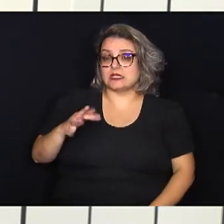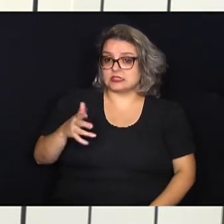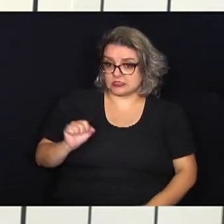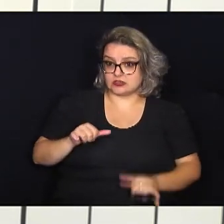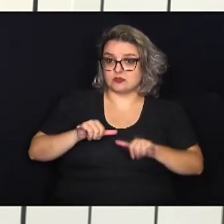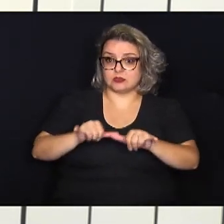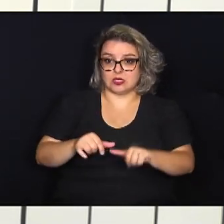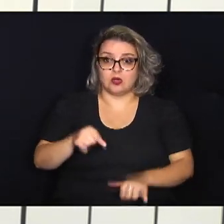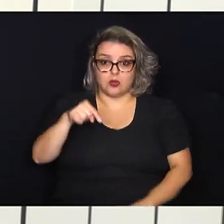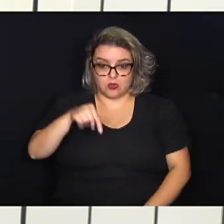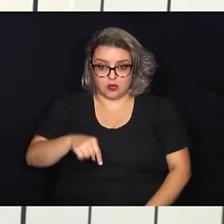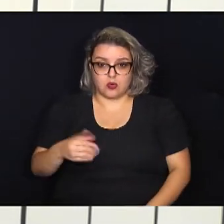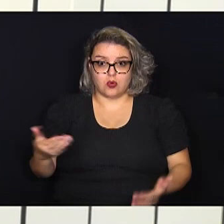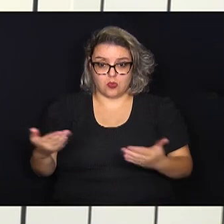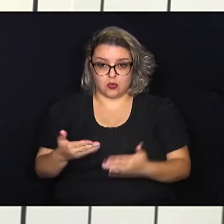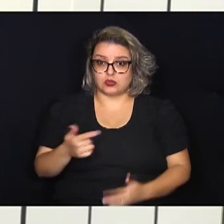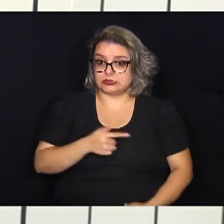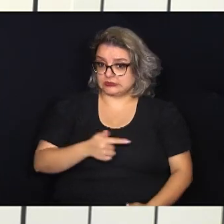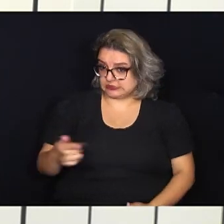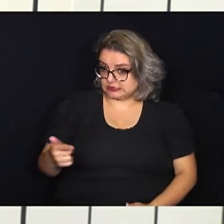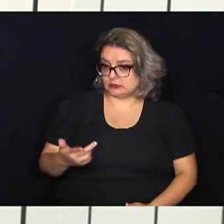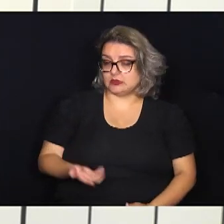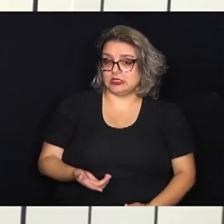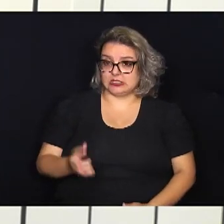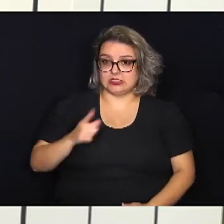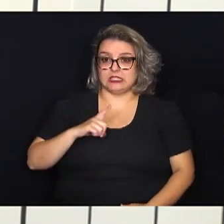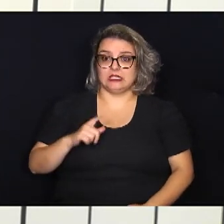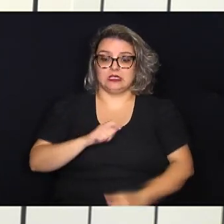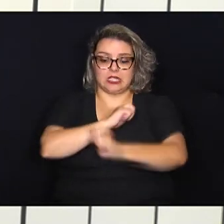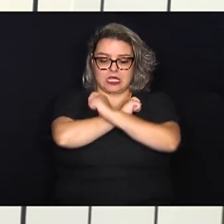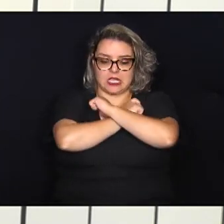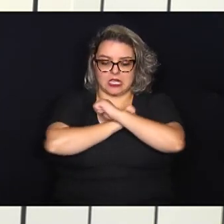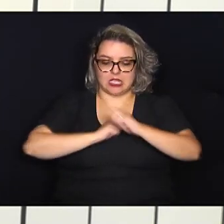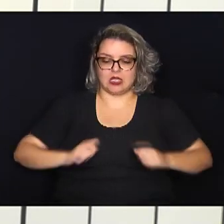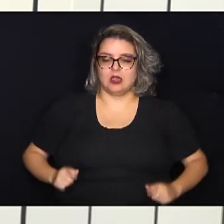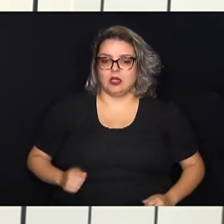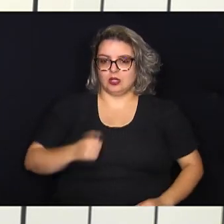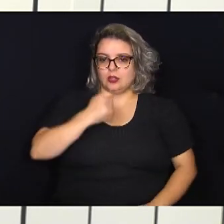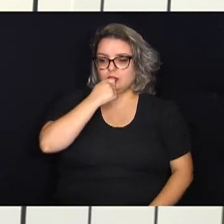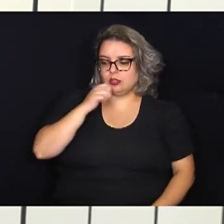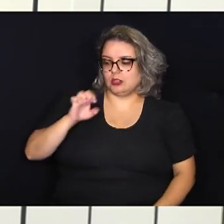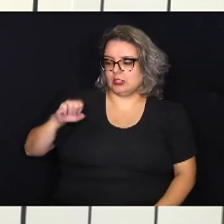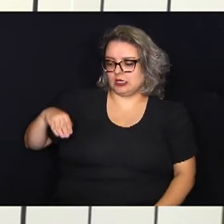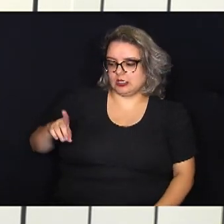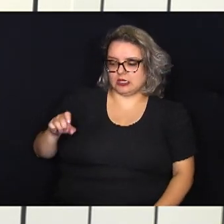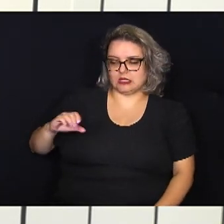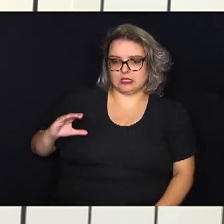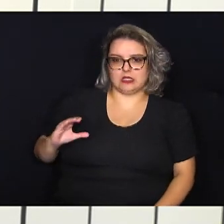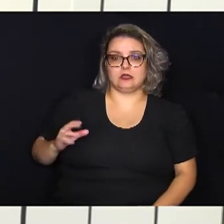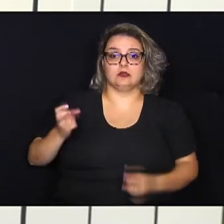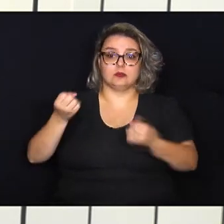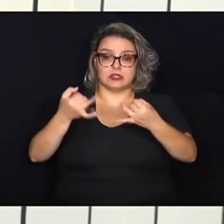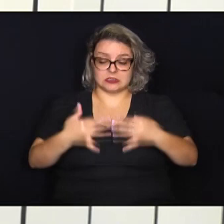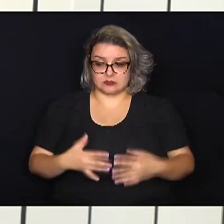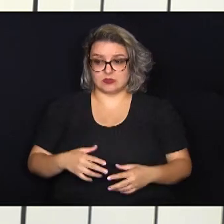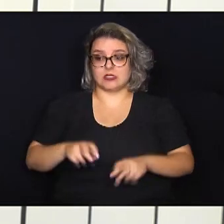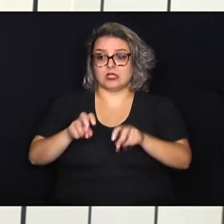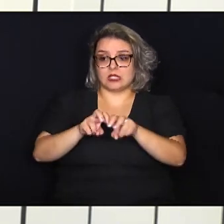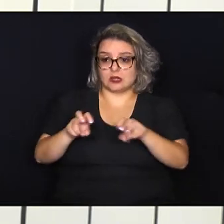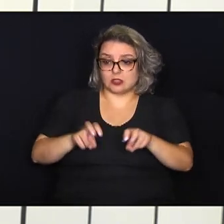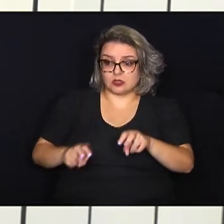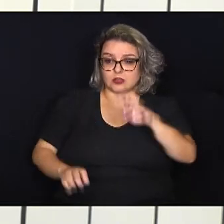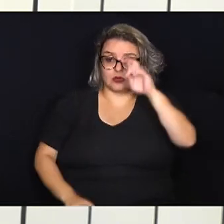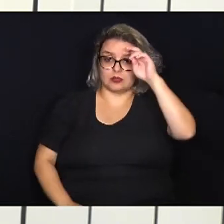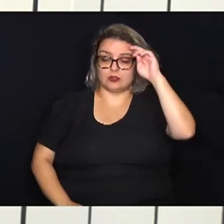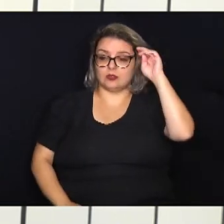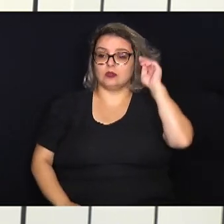essa semana, nós temos ali agentes da ENDEC justamente para orientar aí os passageiros para que comecem